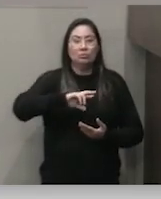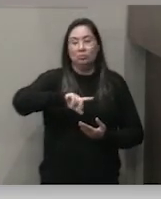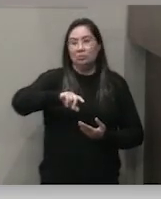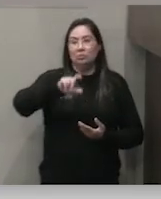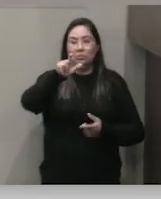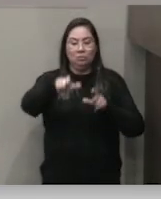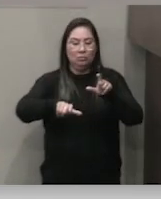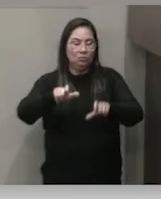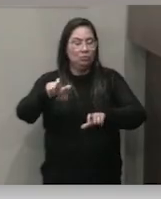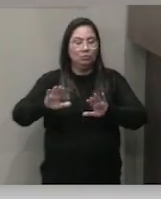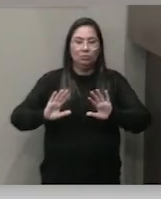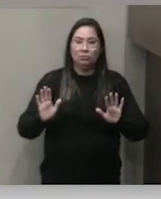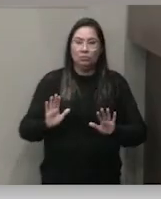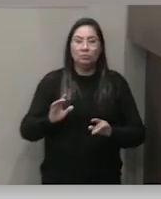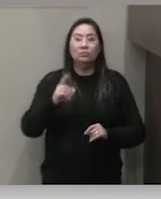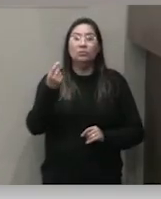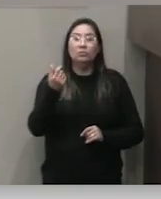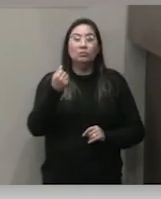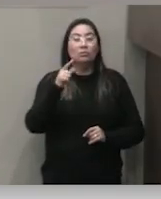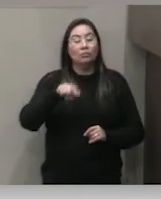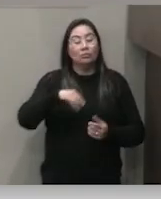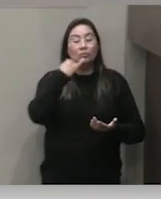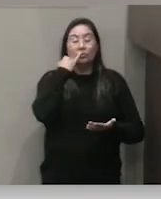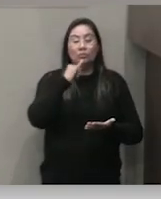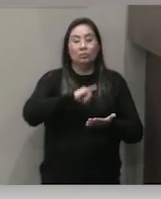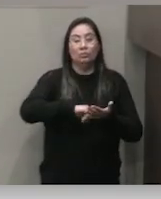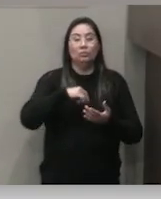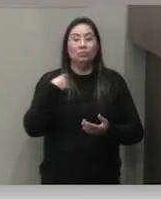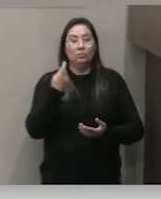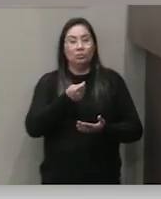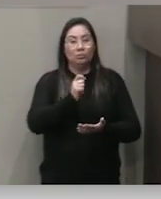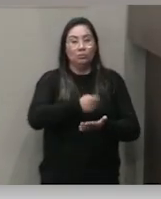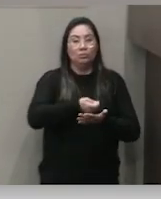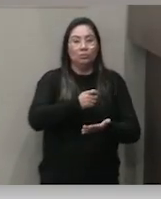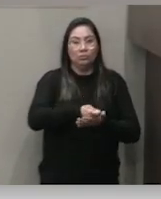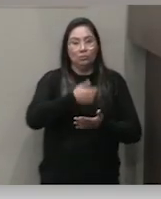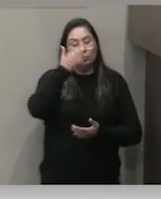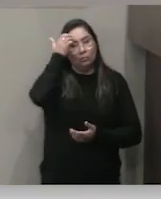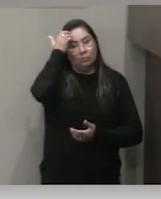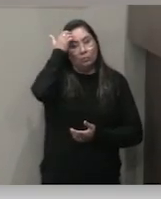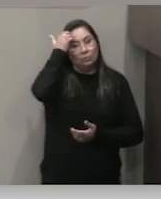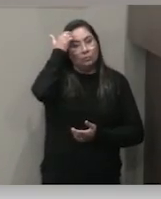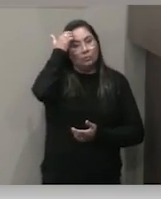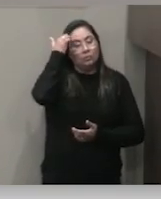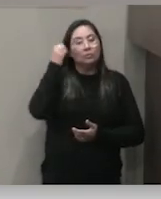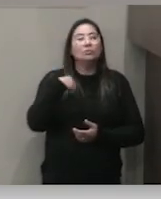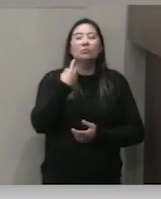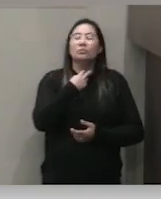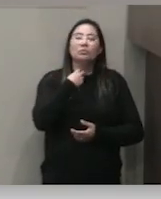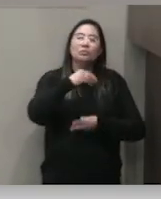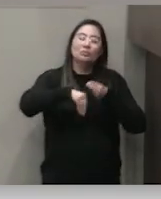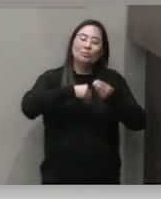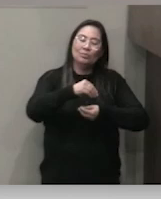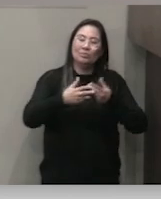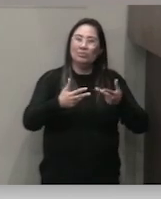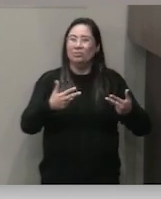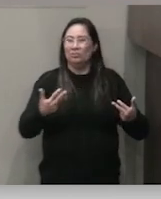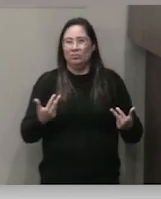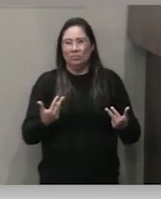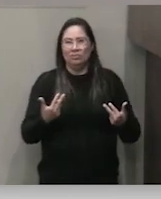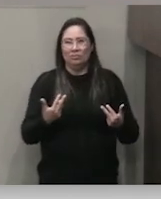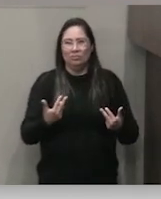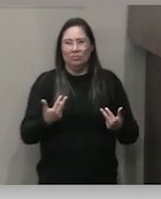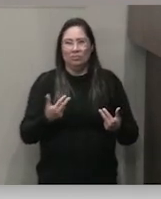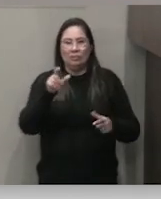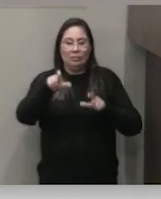de beltrano. O dinheiro é dos impostos pagos pelo cidadão. Então, não podemos misturar as coisas que o fulano está mandando